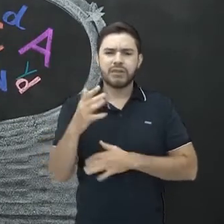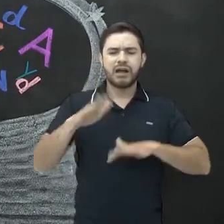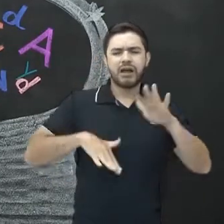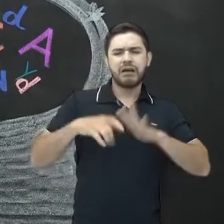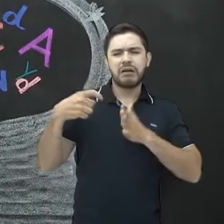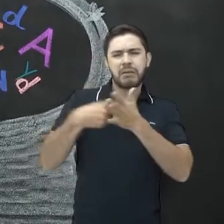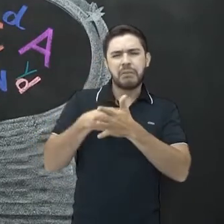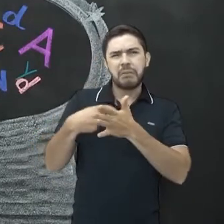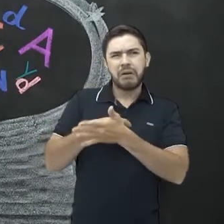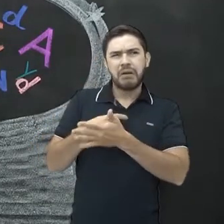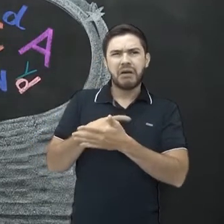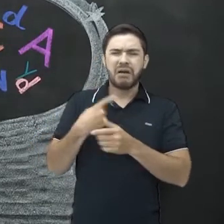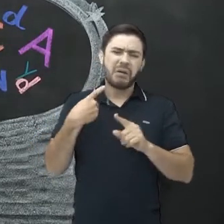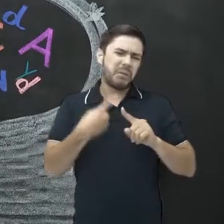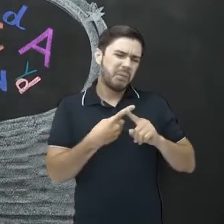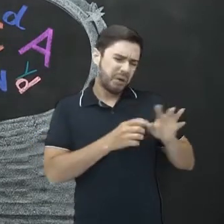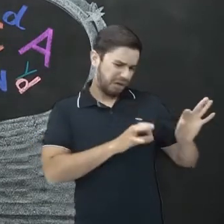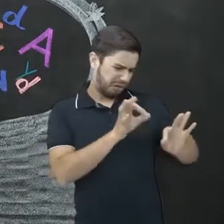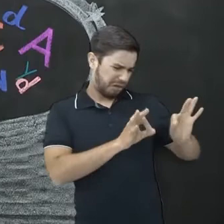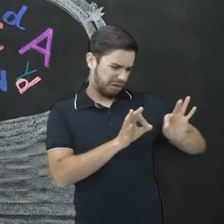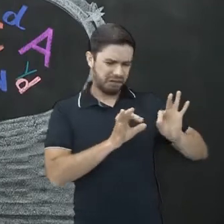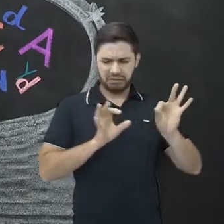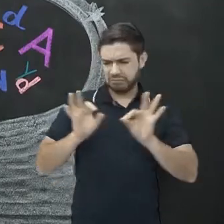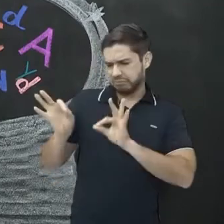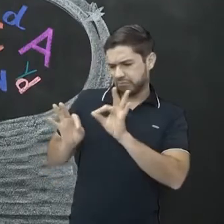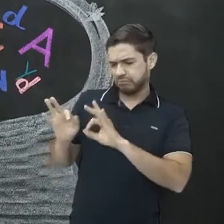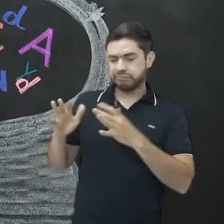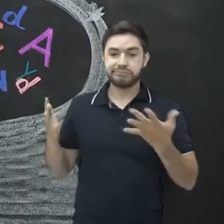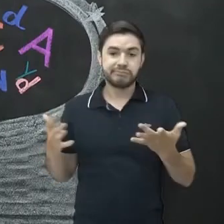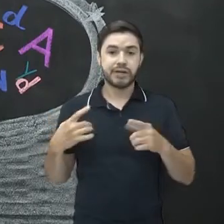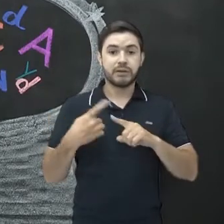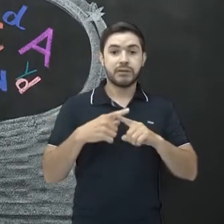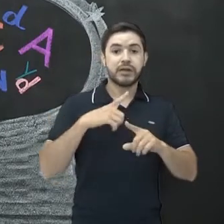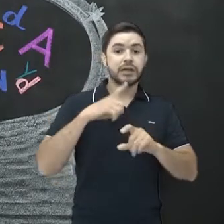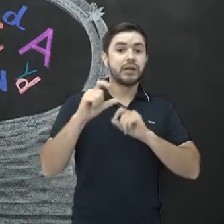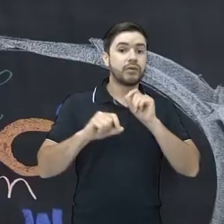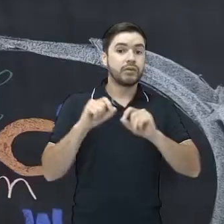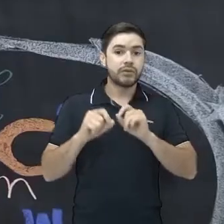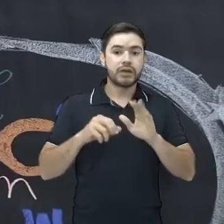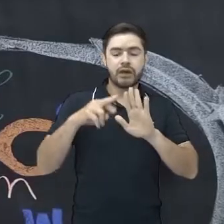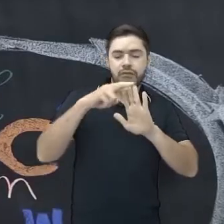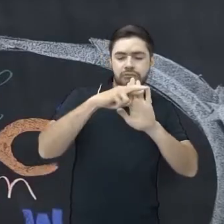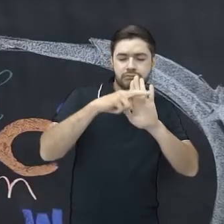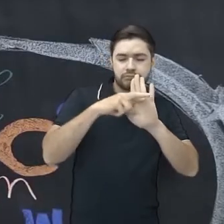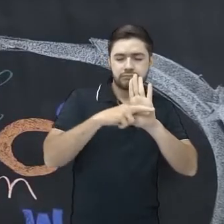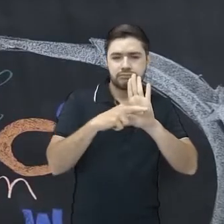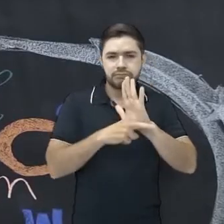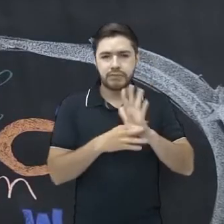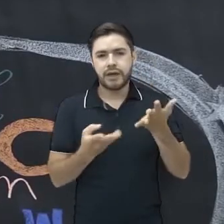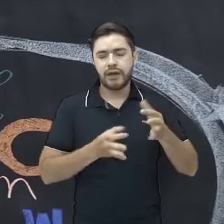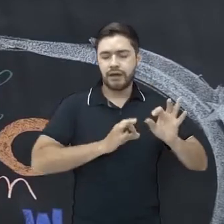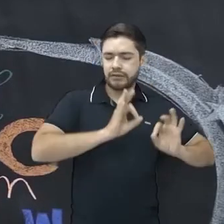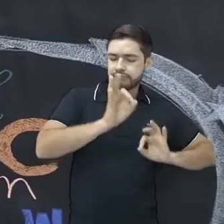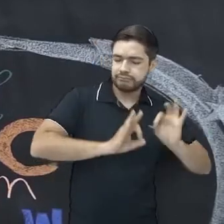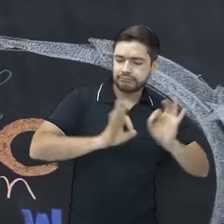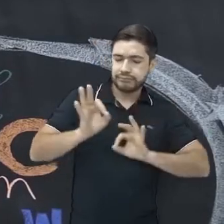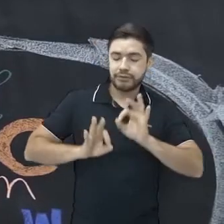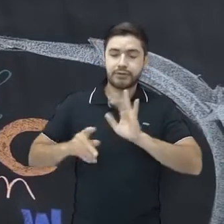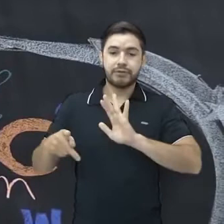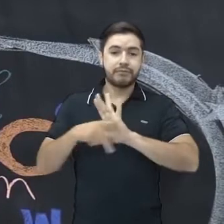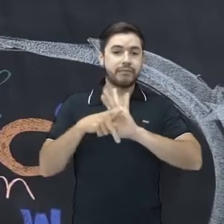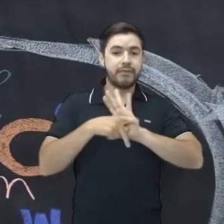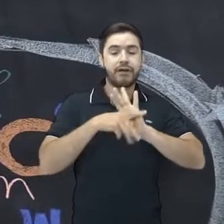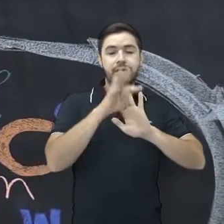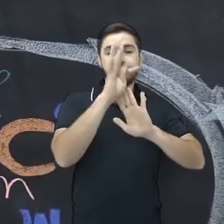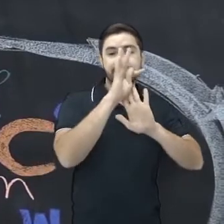por que esses textos são organizados dessa forma, porque isso segue uma convenção social, ou seja, essa organização dos textos